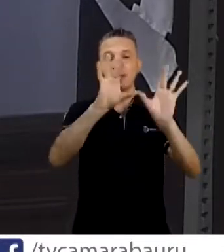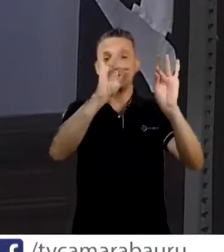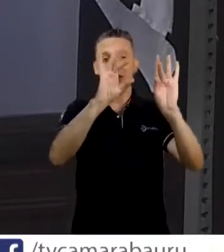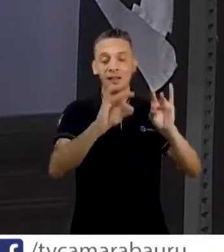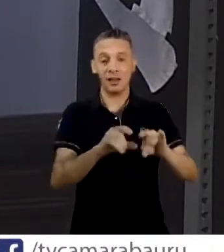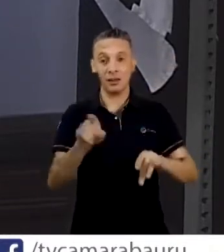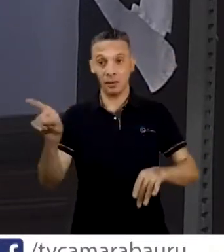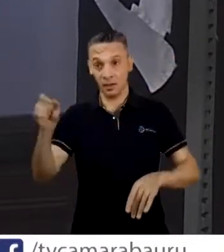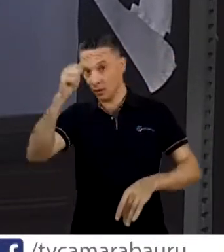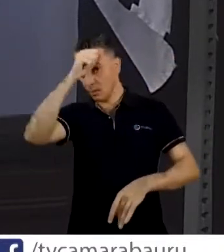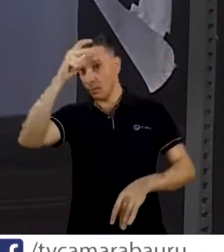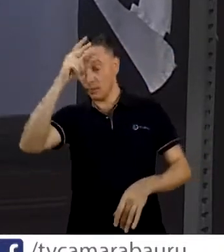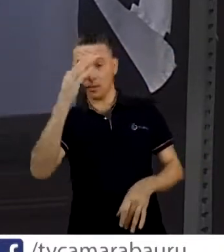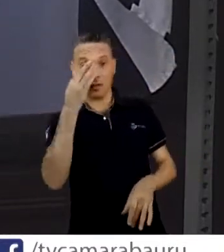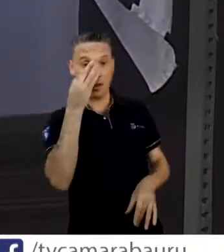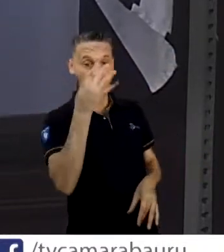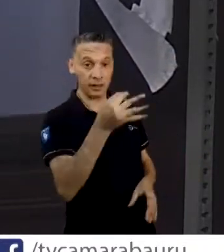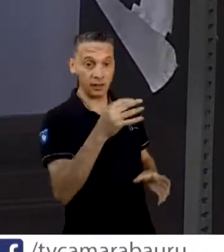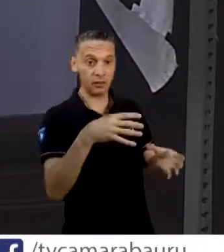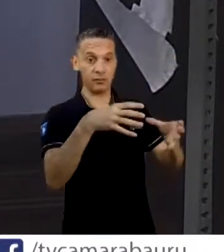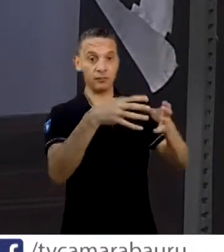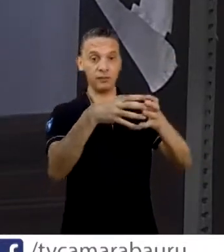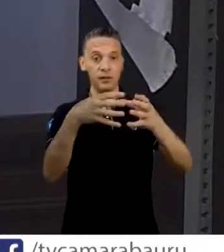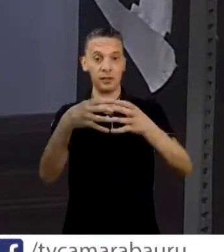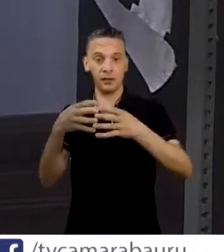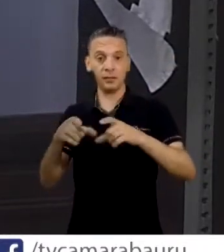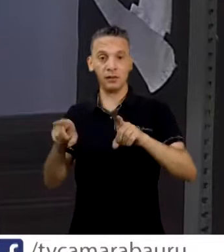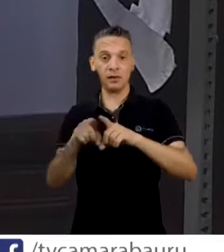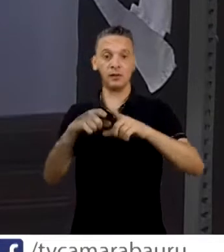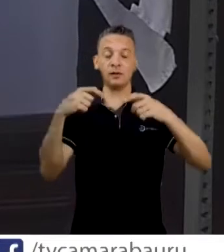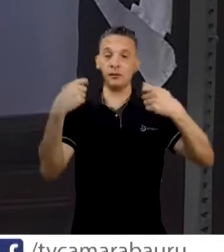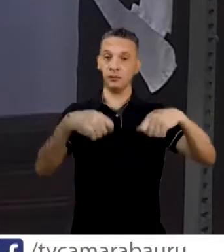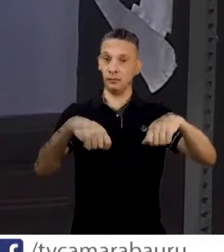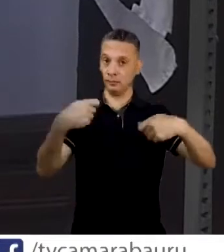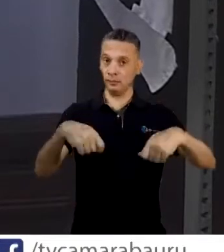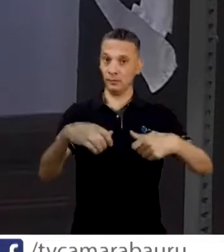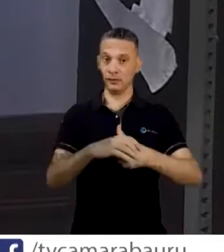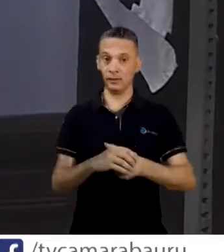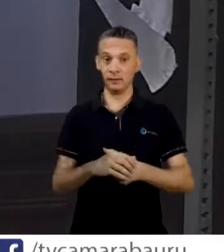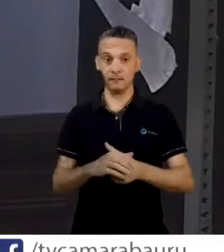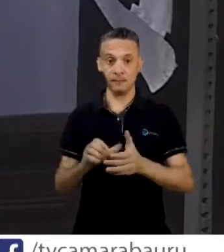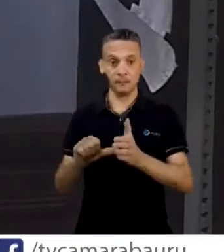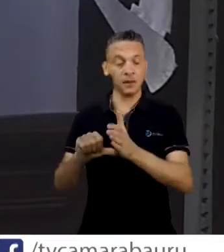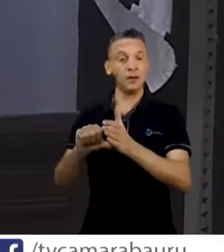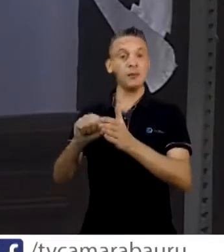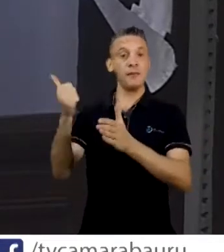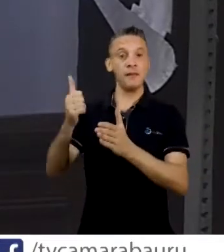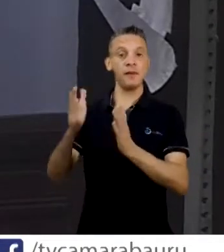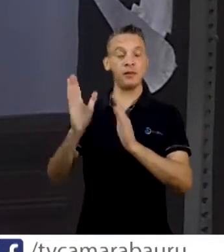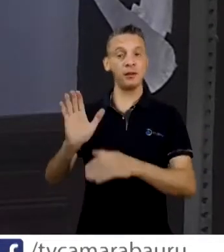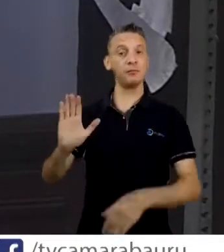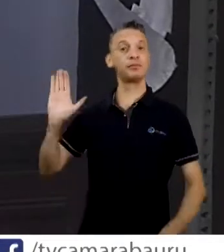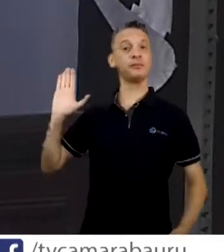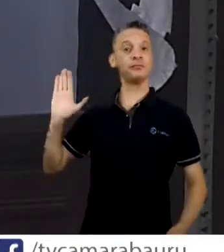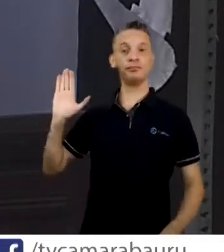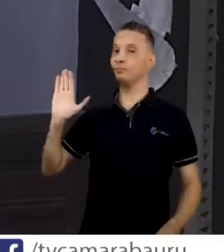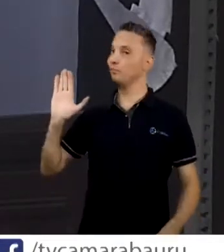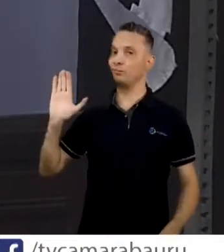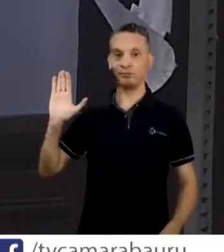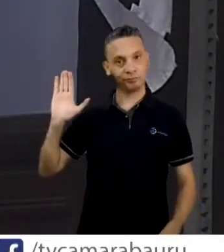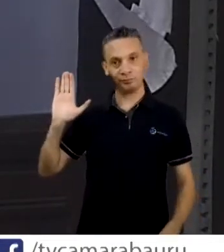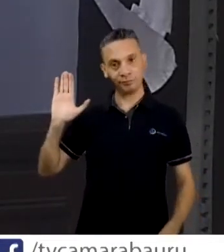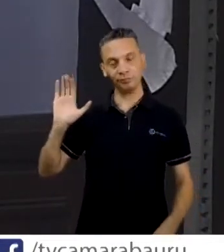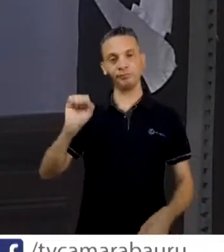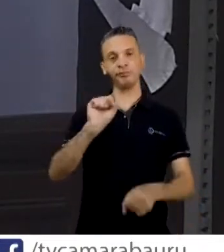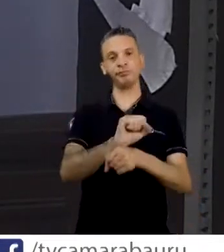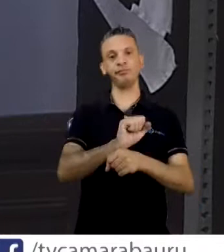atento sobre parte da sua equipe, que não é a primeira vez que já foi prometido a conclusão dessa unidade de saúde e